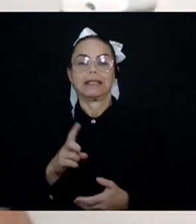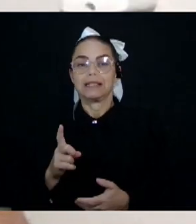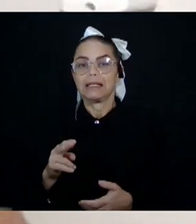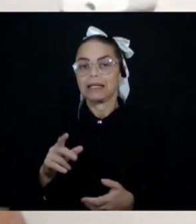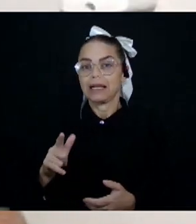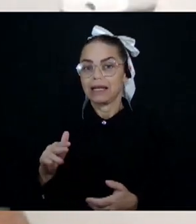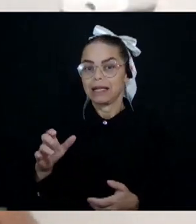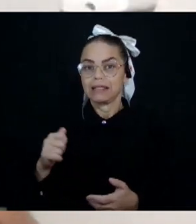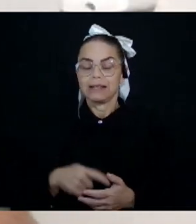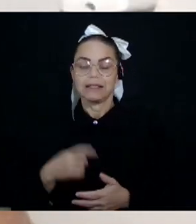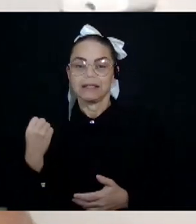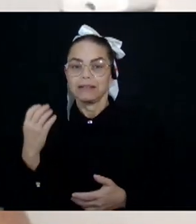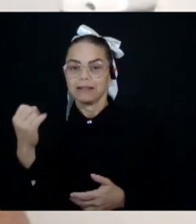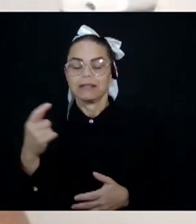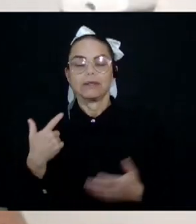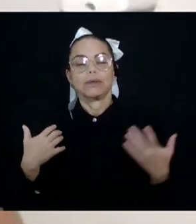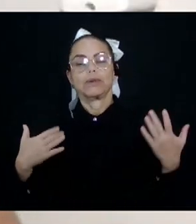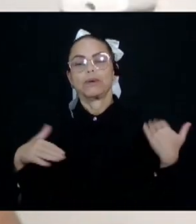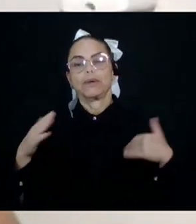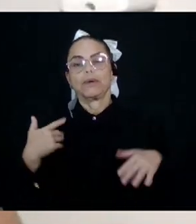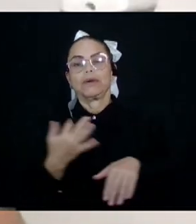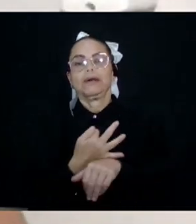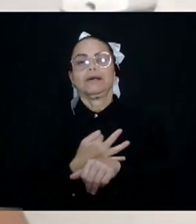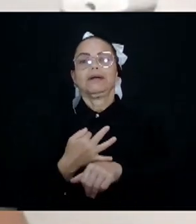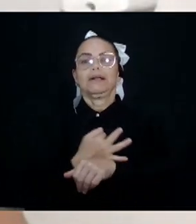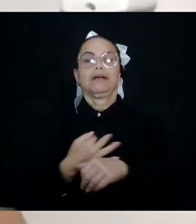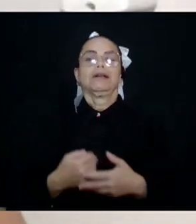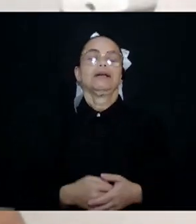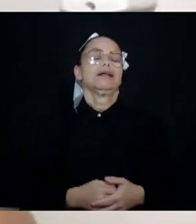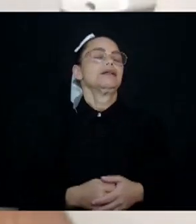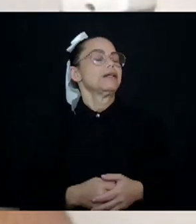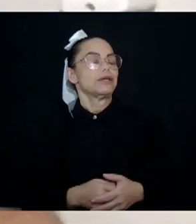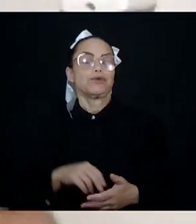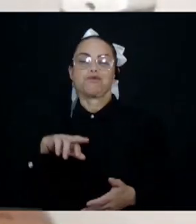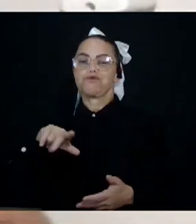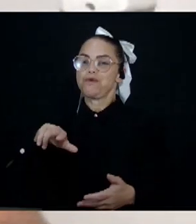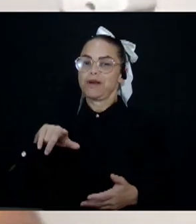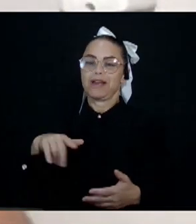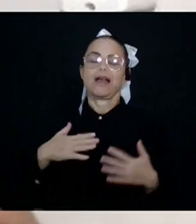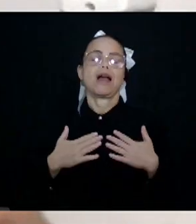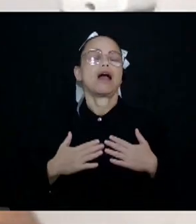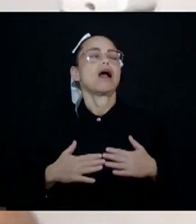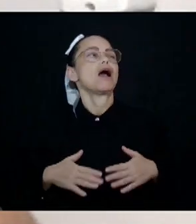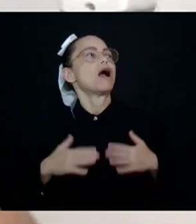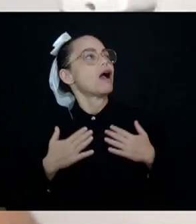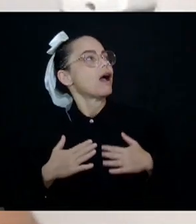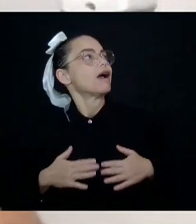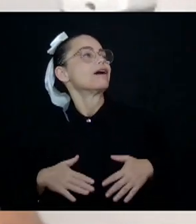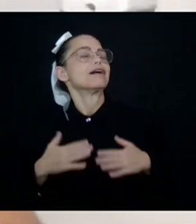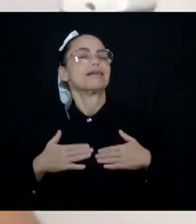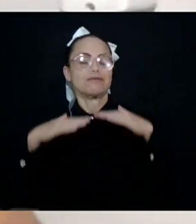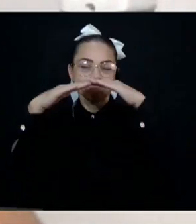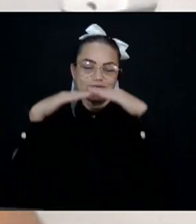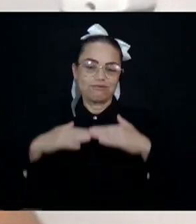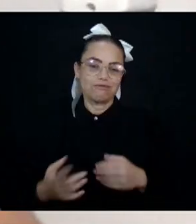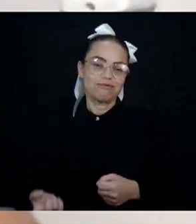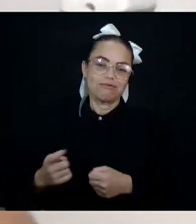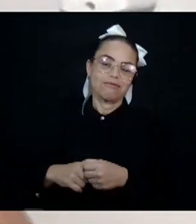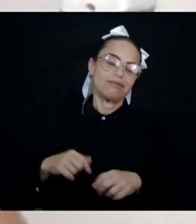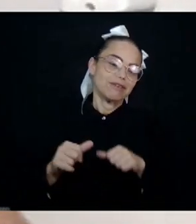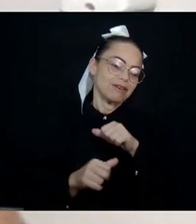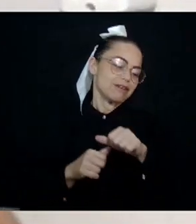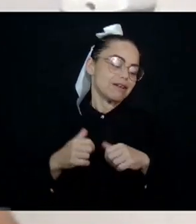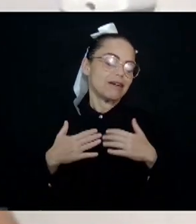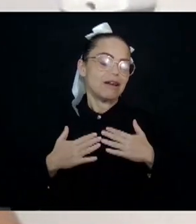Nas viagens de férias, para ir passear, já é mais relaxante, porque eu volto revigorado por conta das experiências que eu